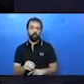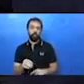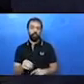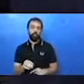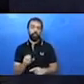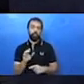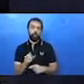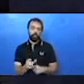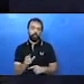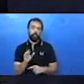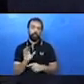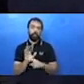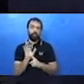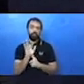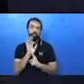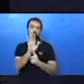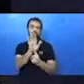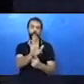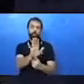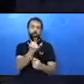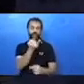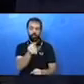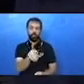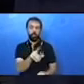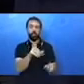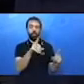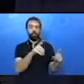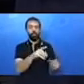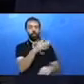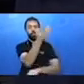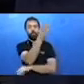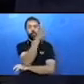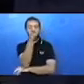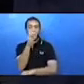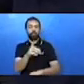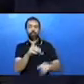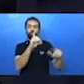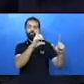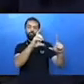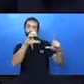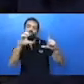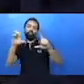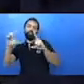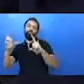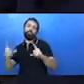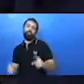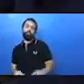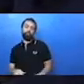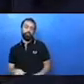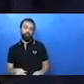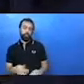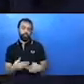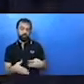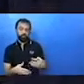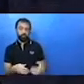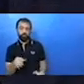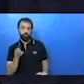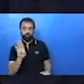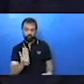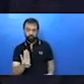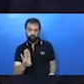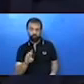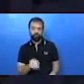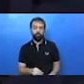bandeiras que o Brasil já teve. Então vê lá, quantas foram? E em seguida, na letra B, vocês vão escolher uma